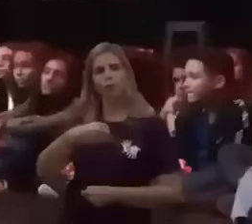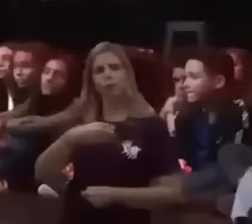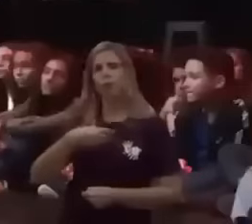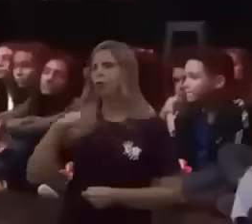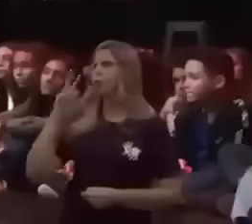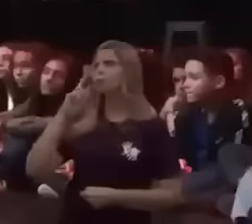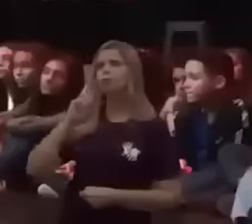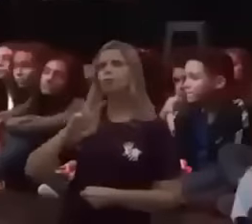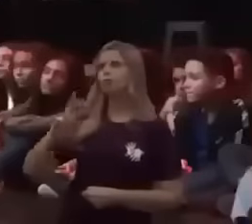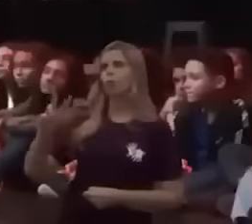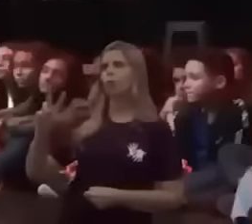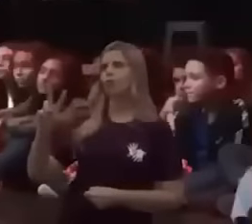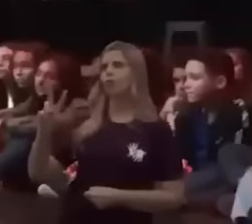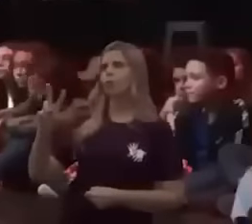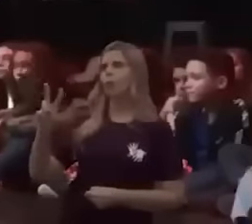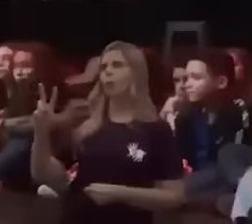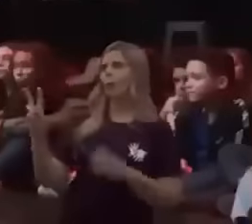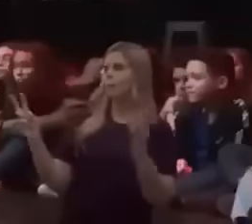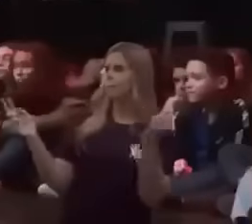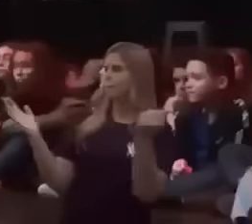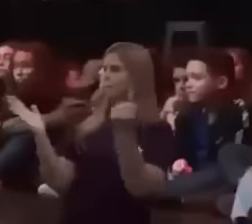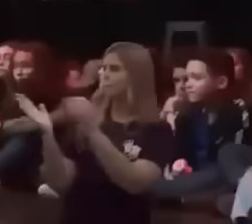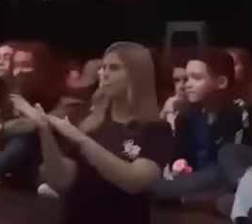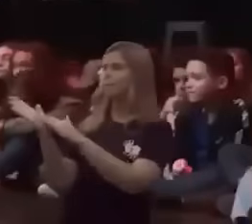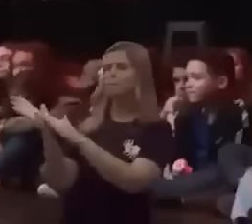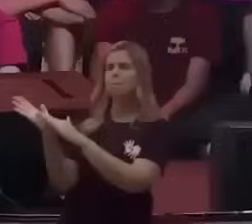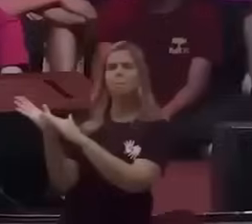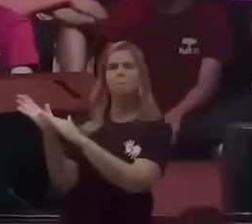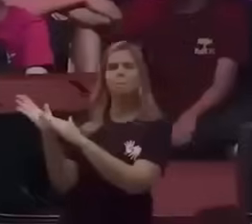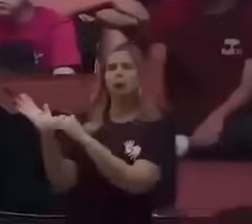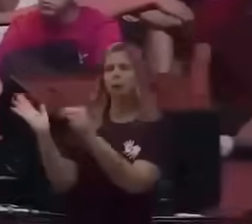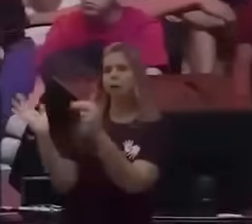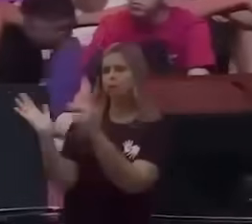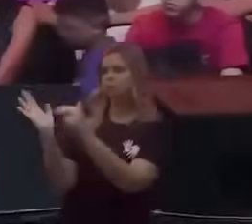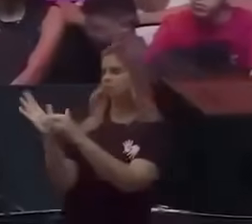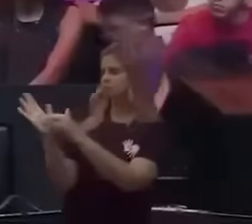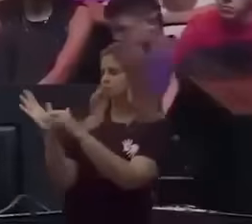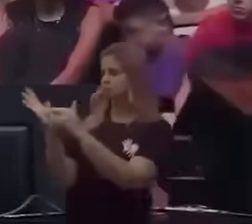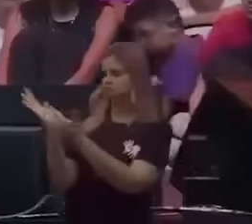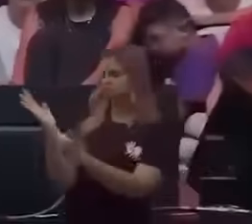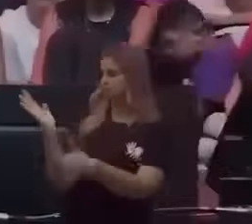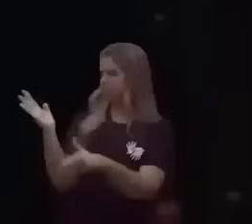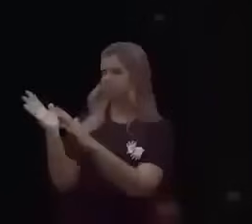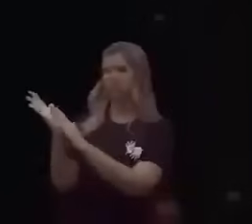não estou vendo marca de cravos aqui. Você fala mais nada.